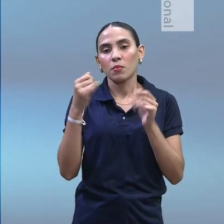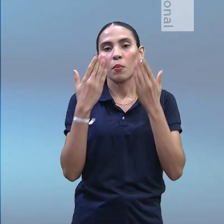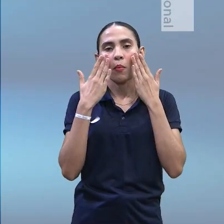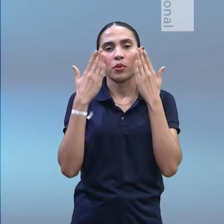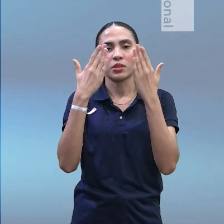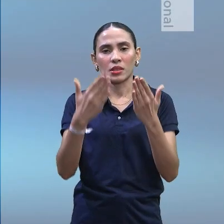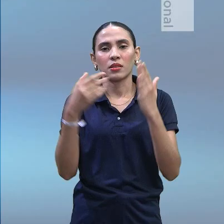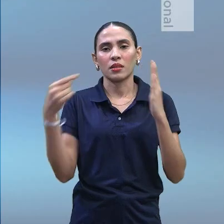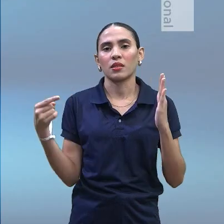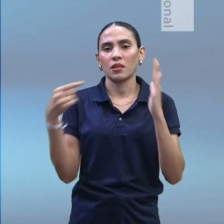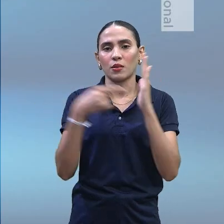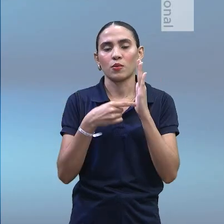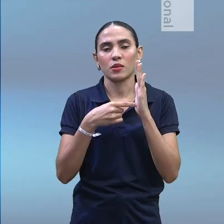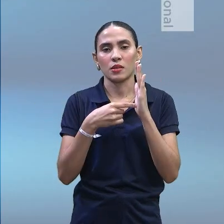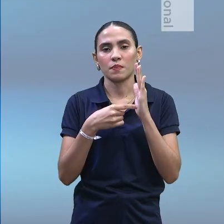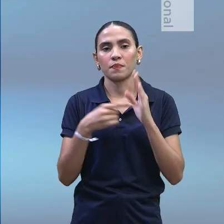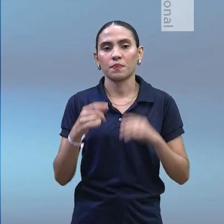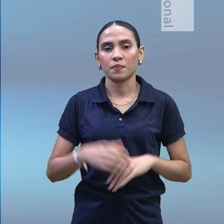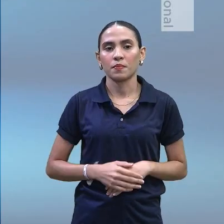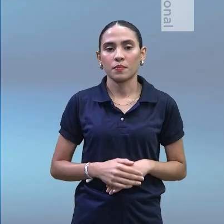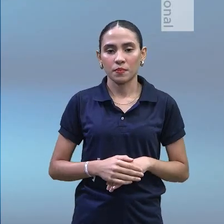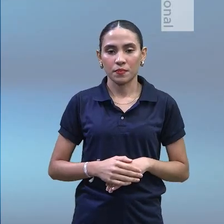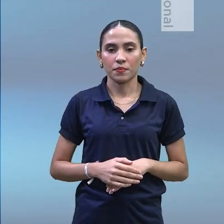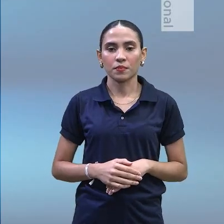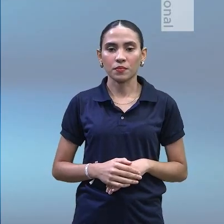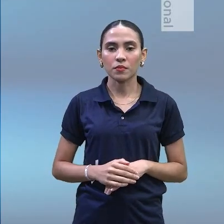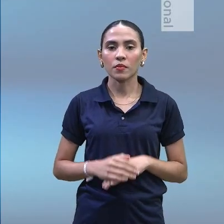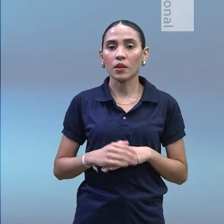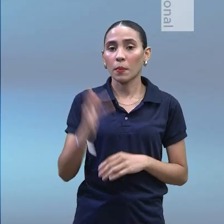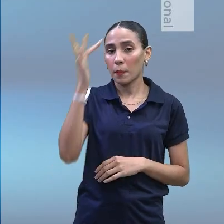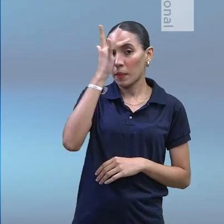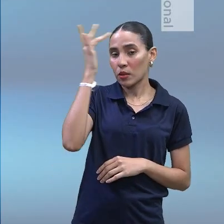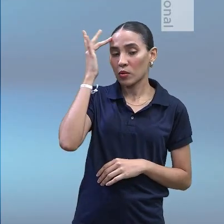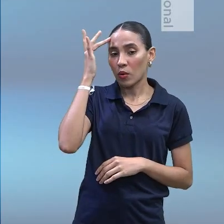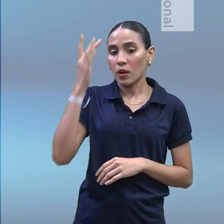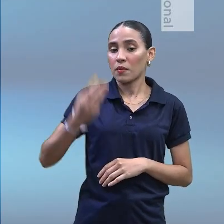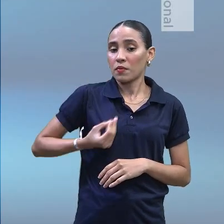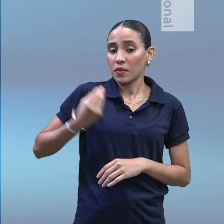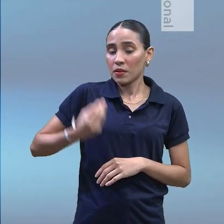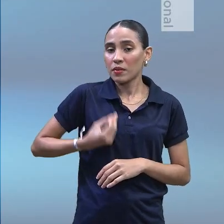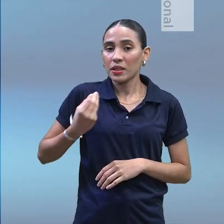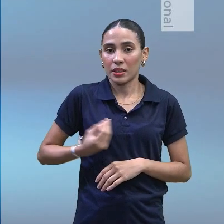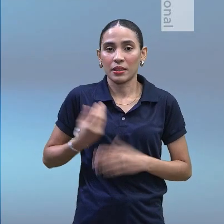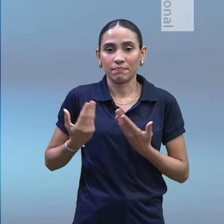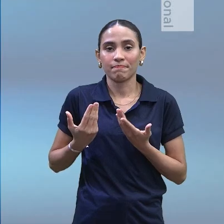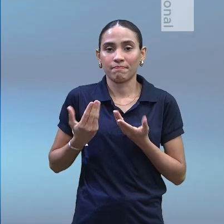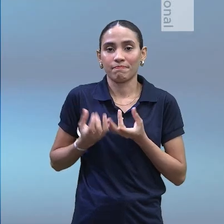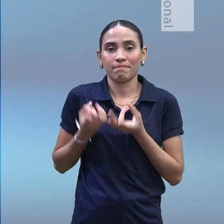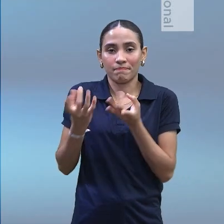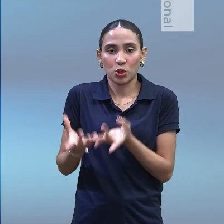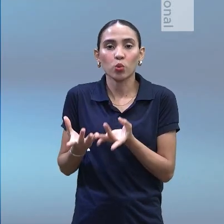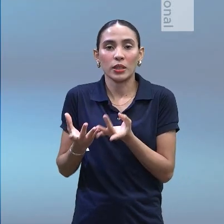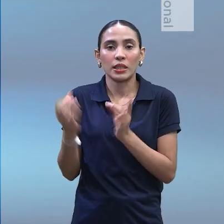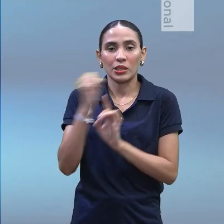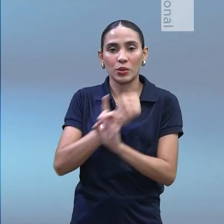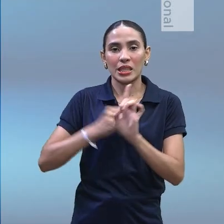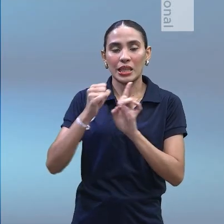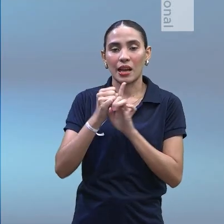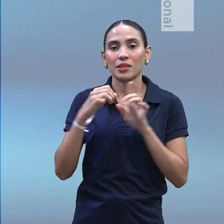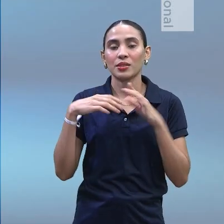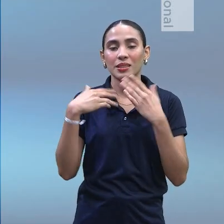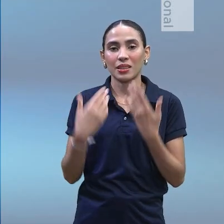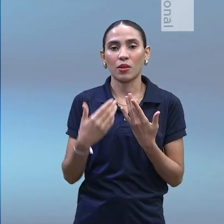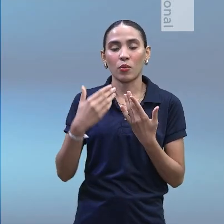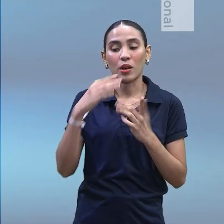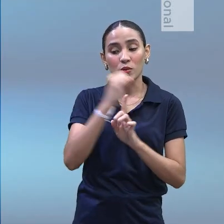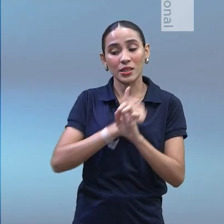a denúncia, né? De uma pessoa que vivia à margem da sociedade, né? E que essa